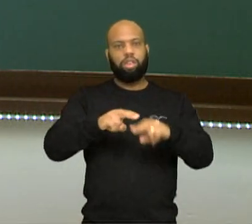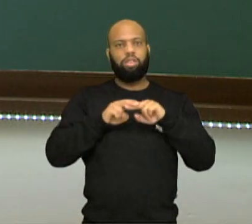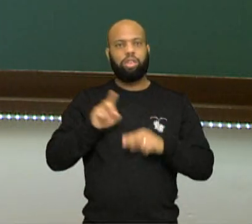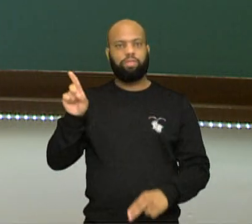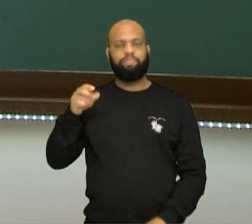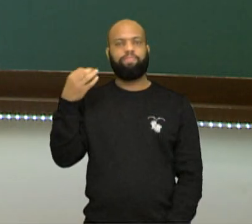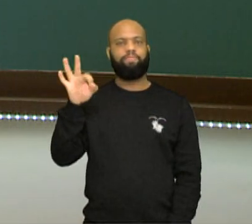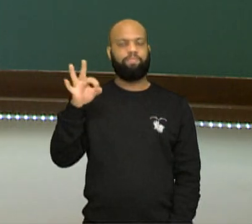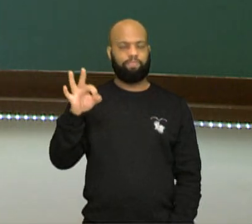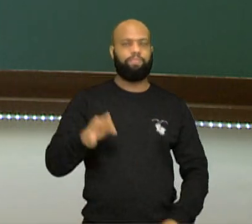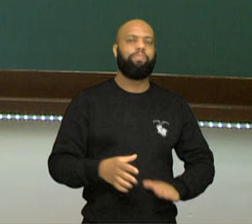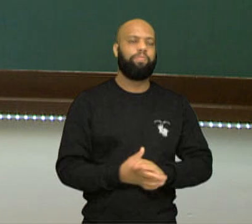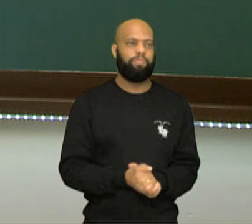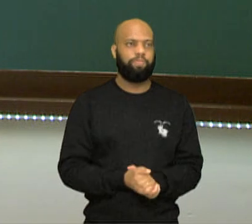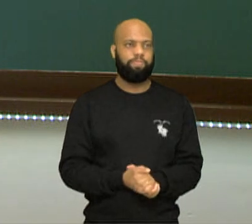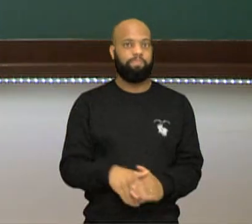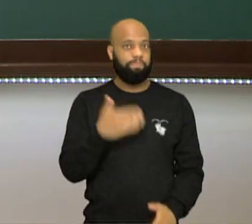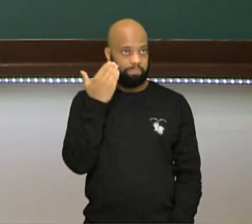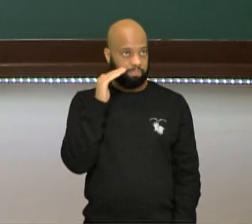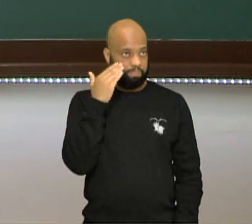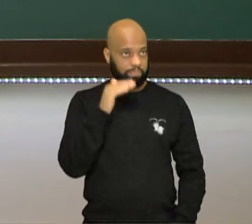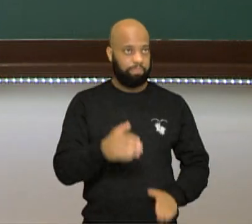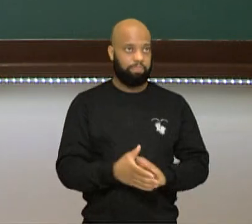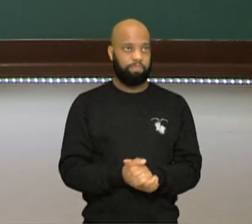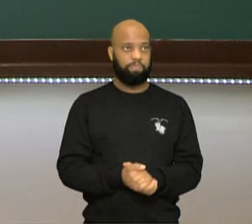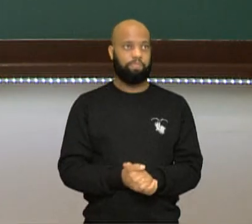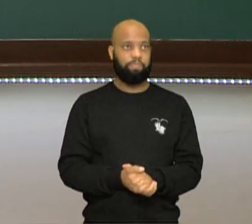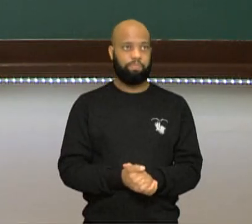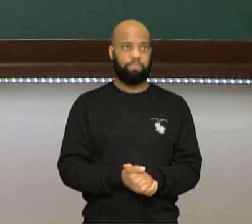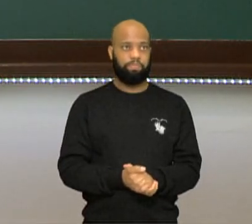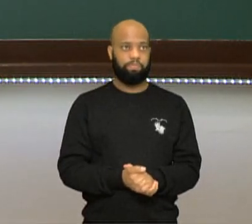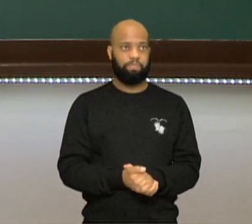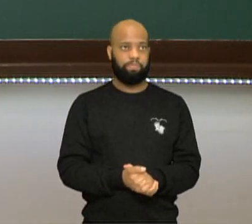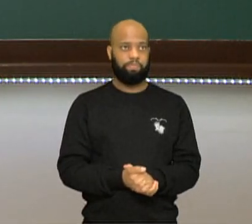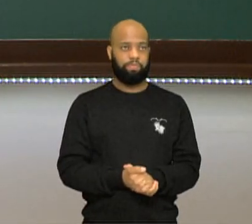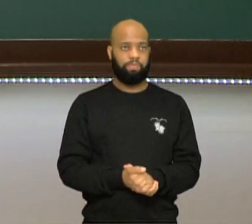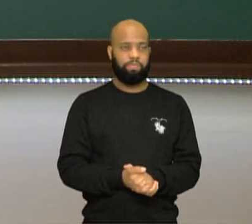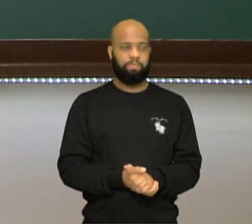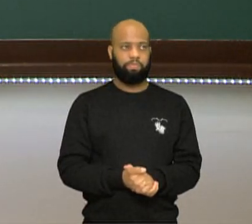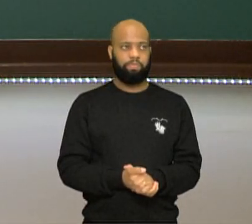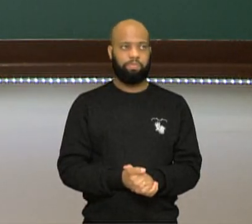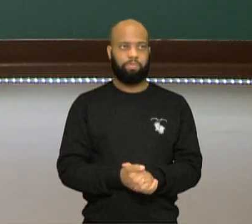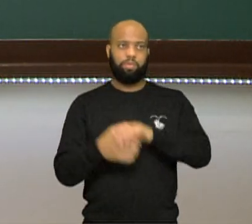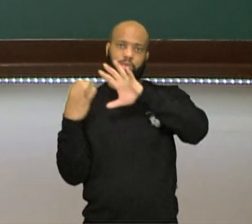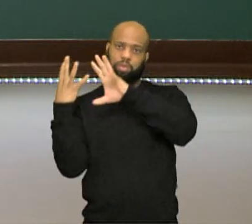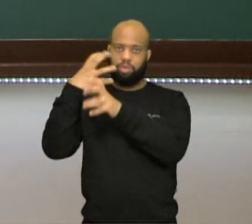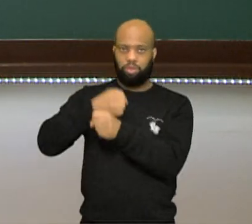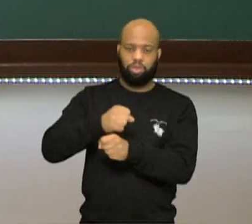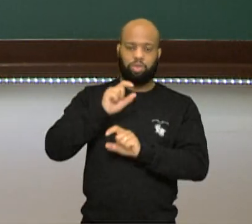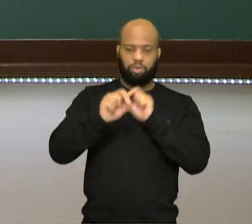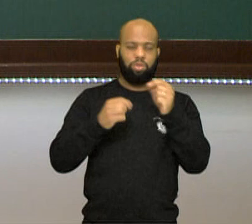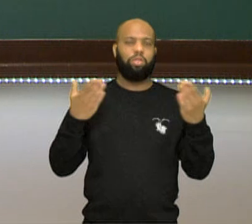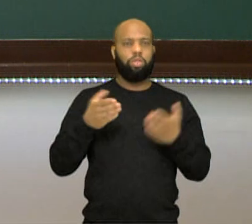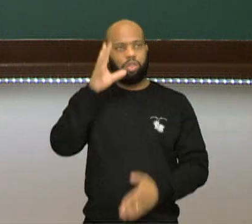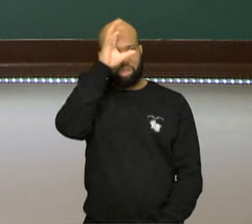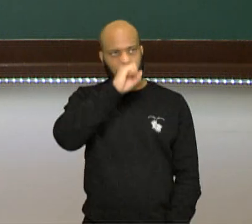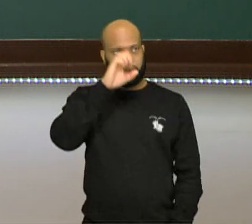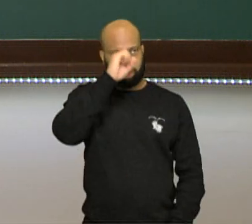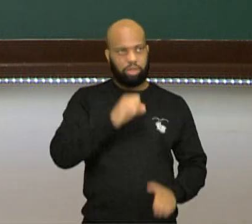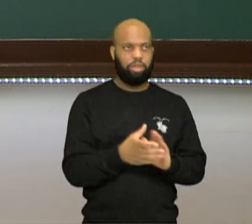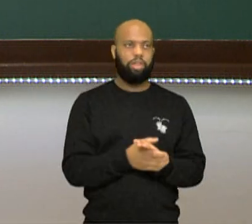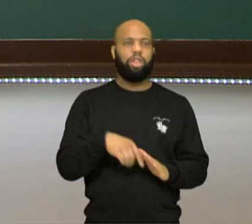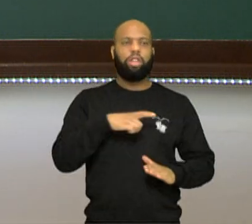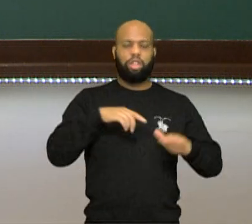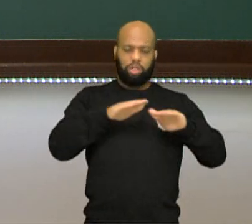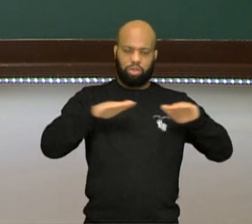verdadeira. Tudo bem? Bom, gente, resumindo, nessa aula, as superfícies equipotenciais são